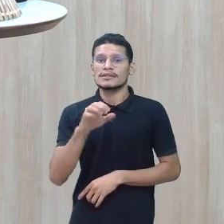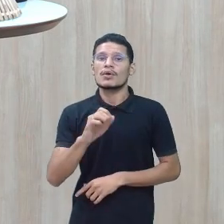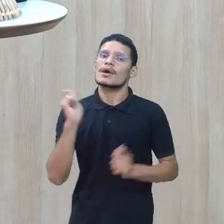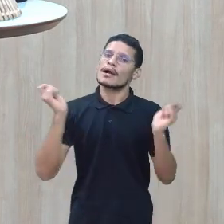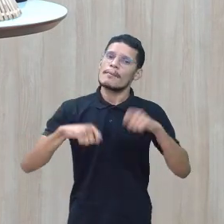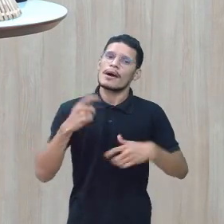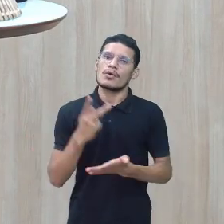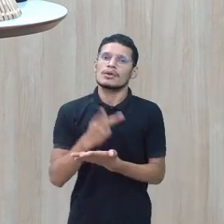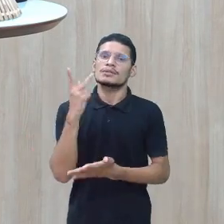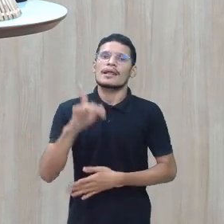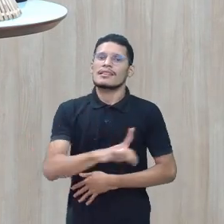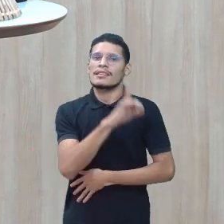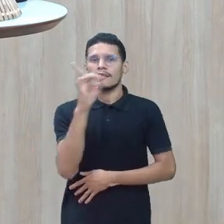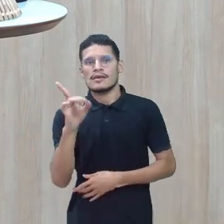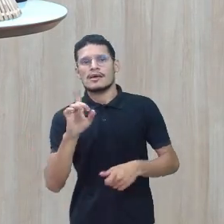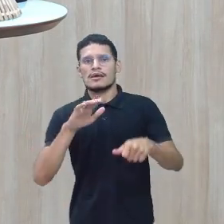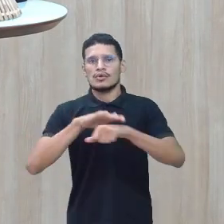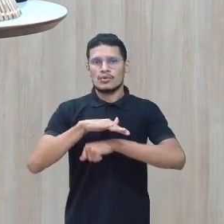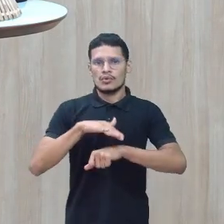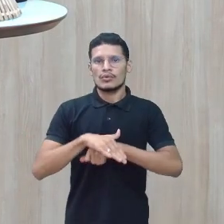dias e as noites.